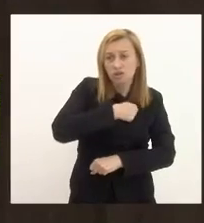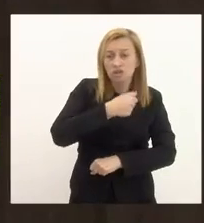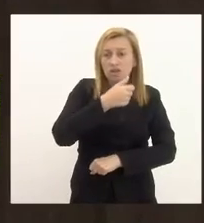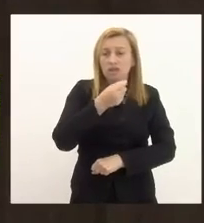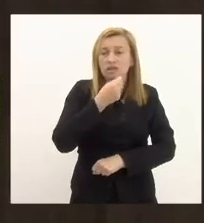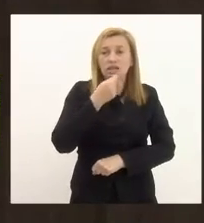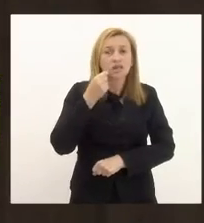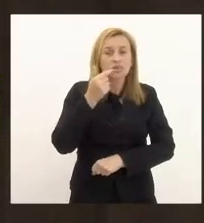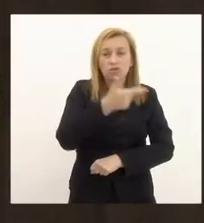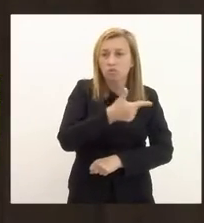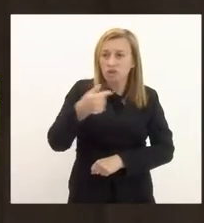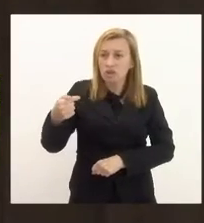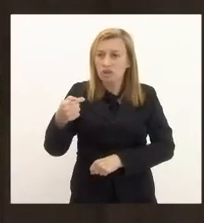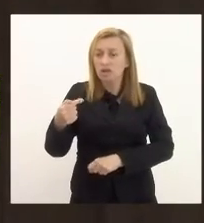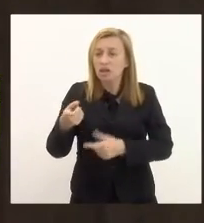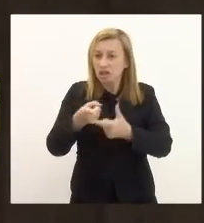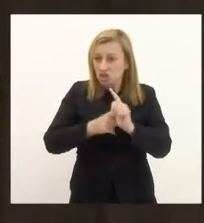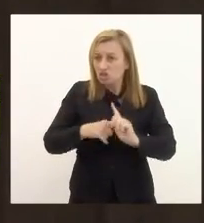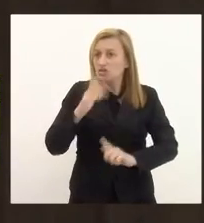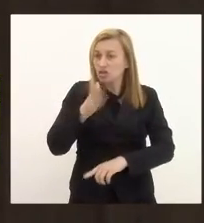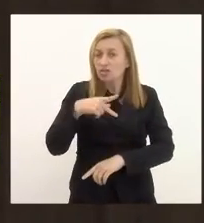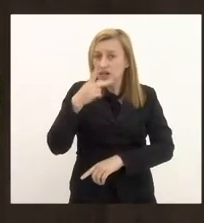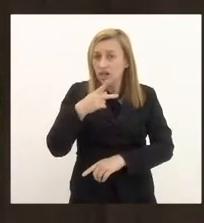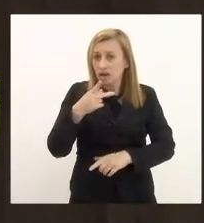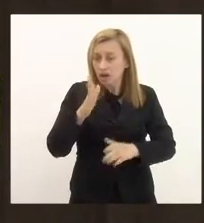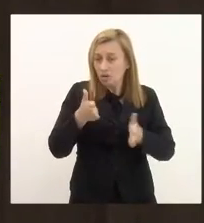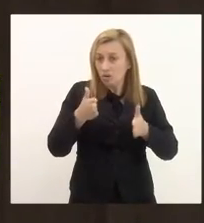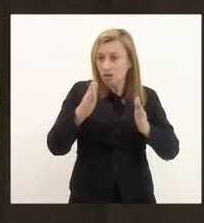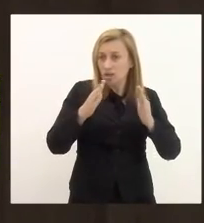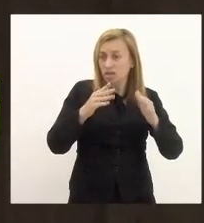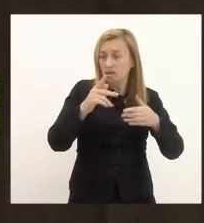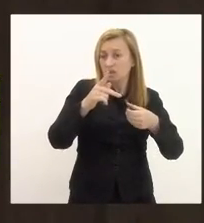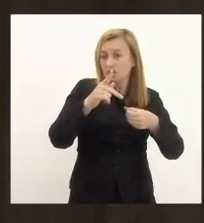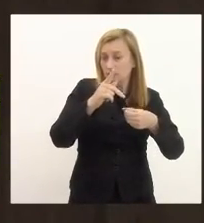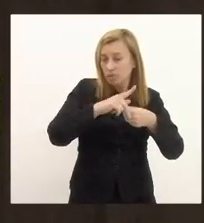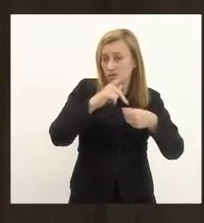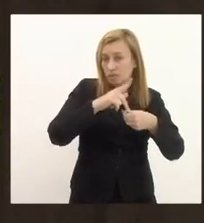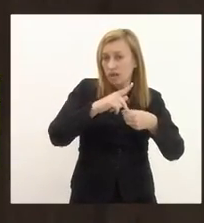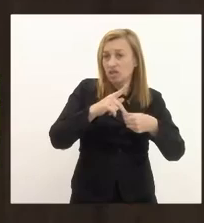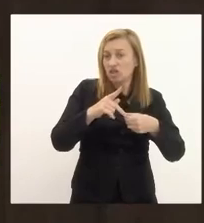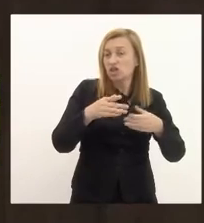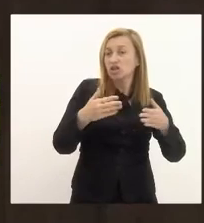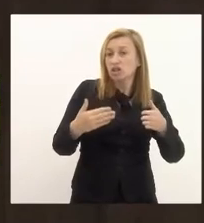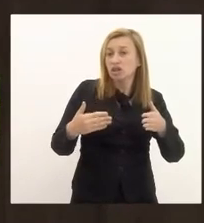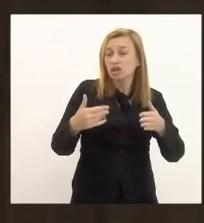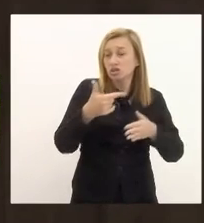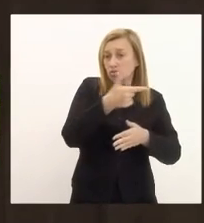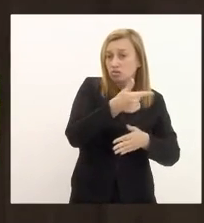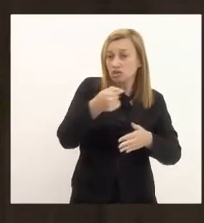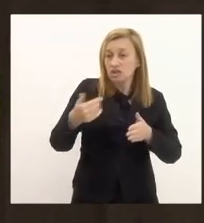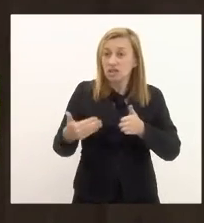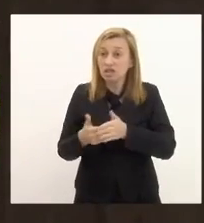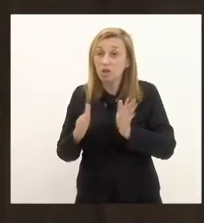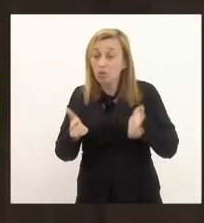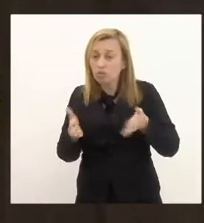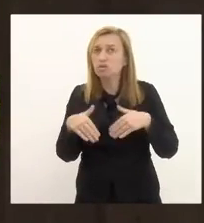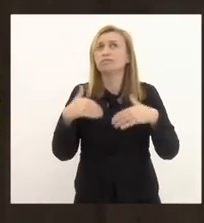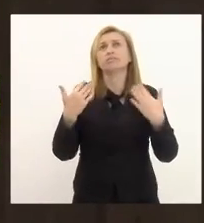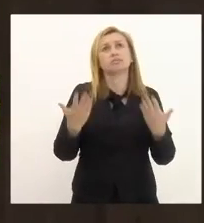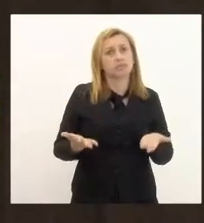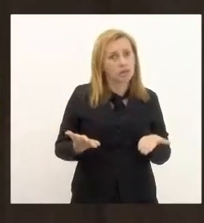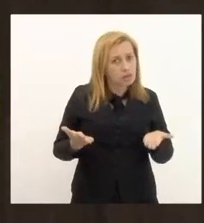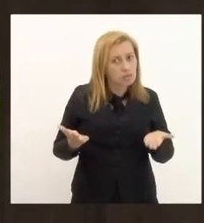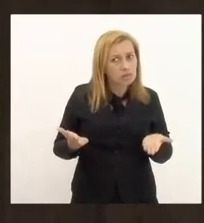2017 e a dívida que eu citei agora da Petrobras vende bom né então